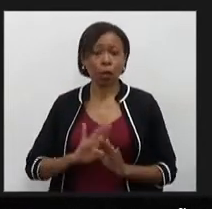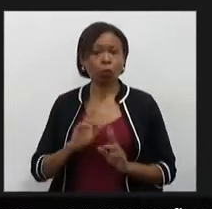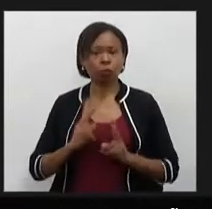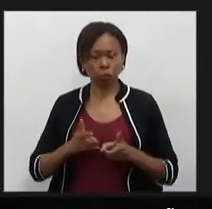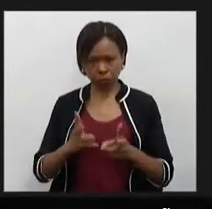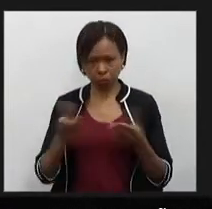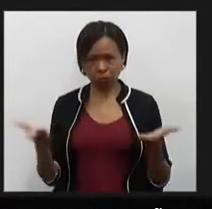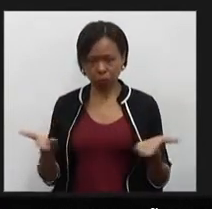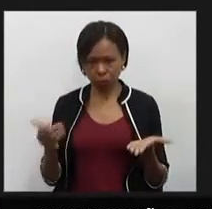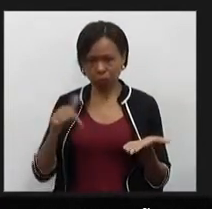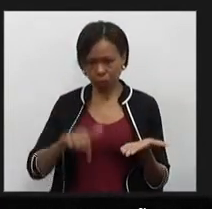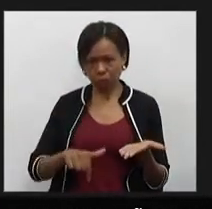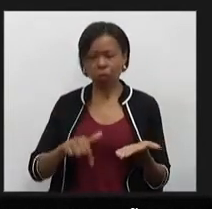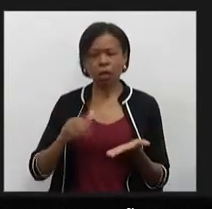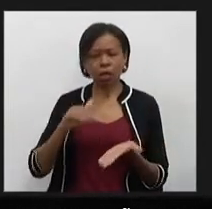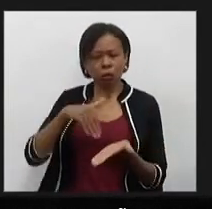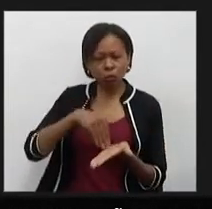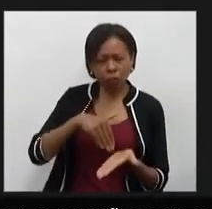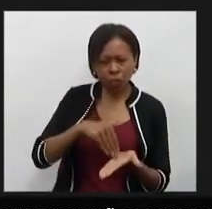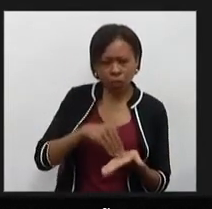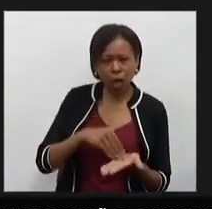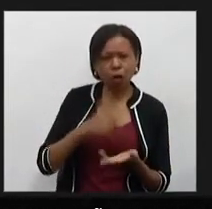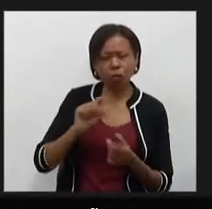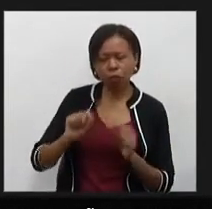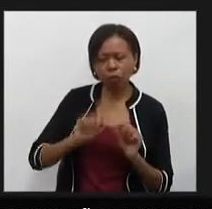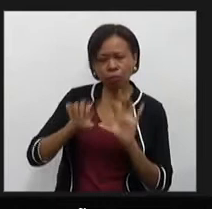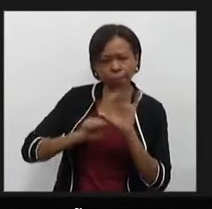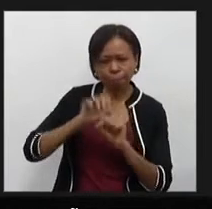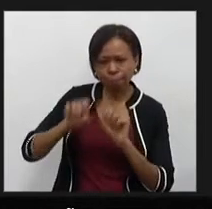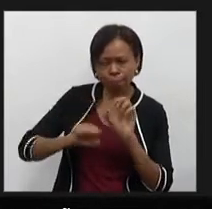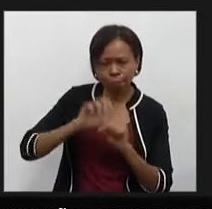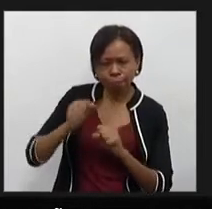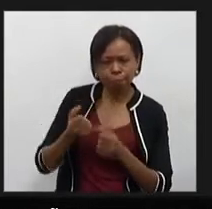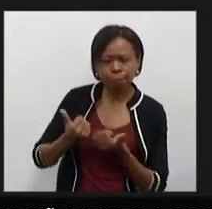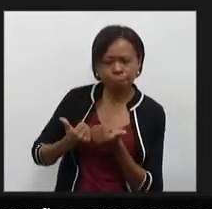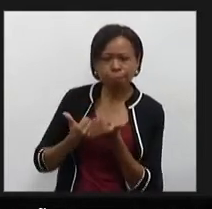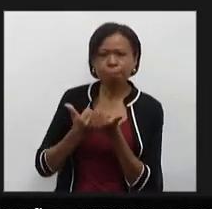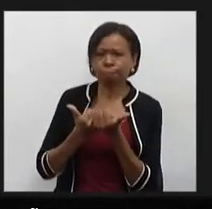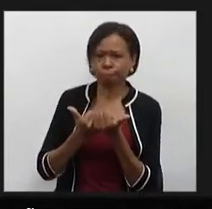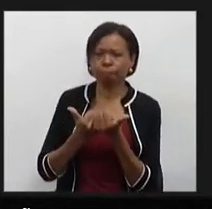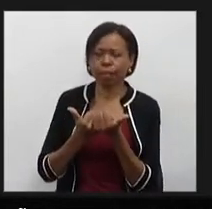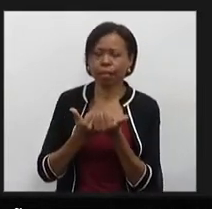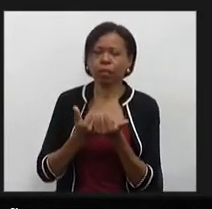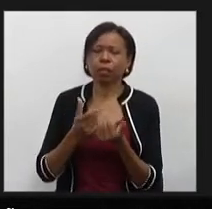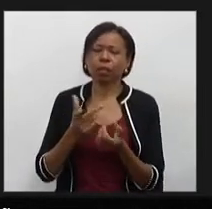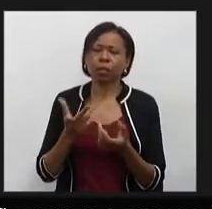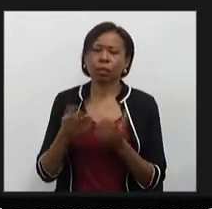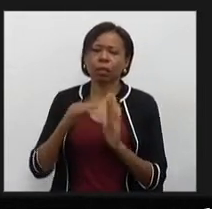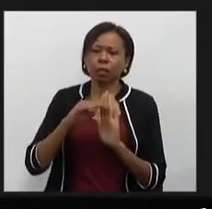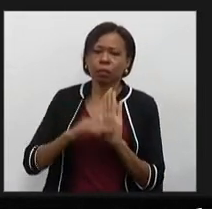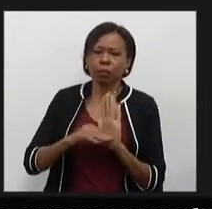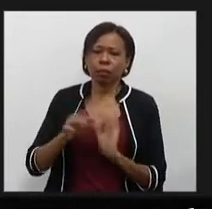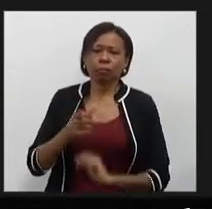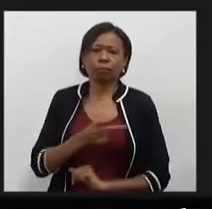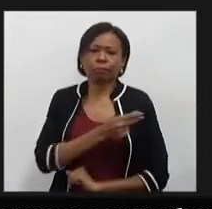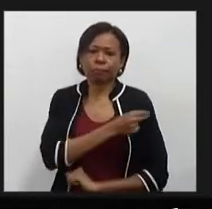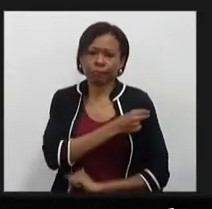também um balanço das escutas, né, que podem contribuir muito para esse plano de imunização, que